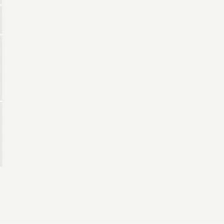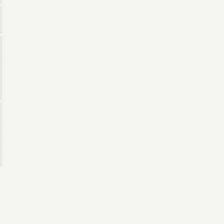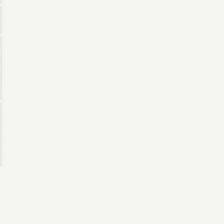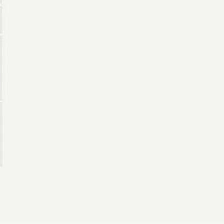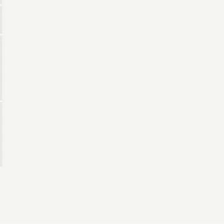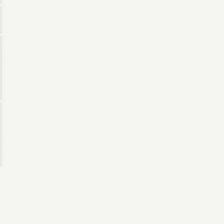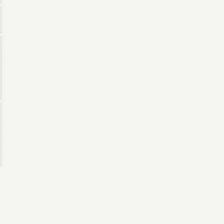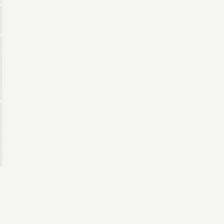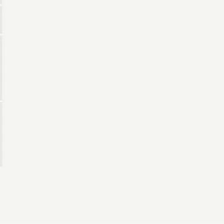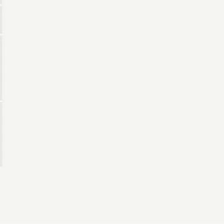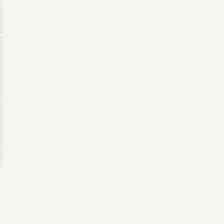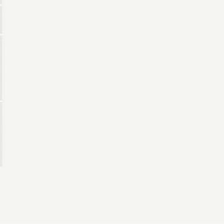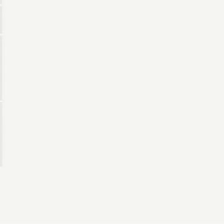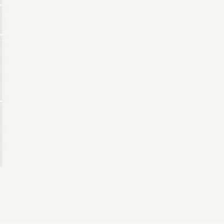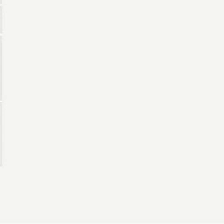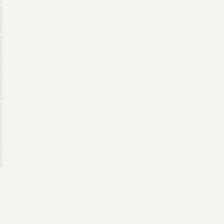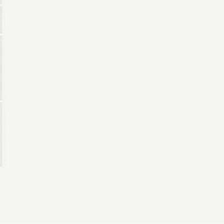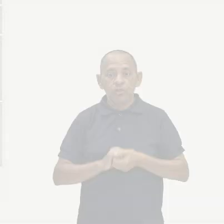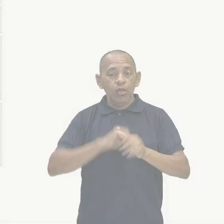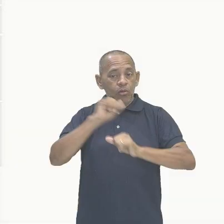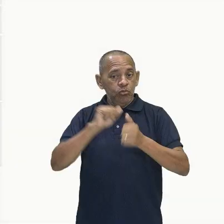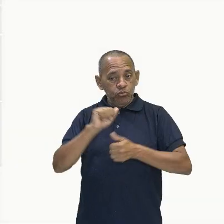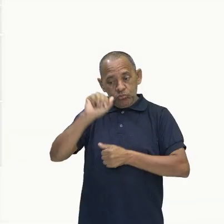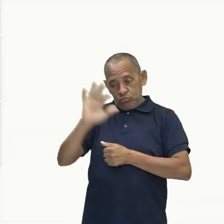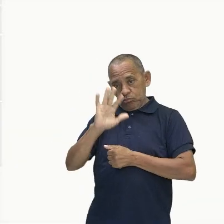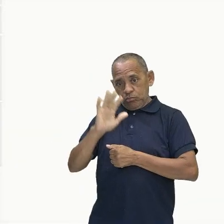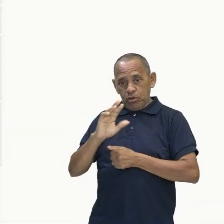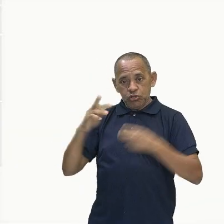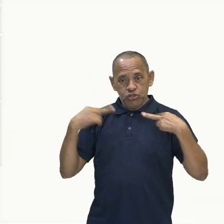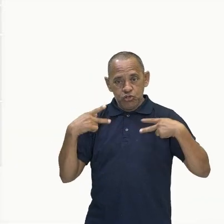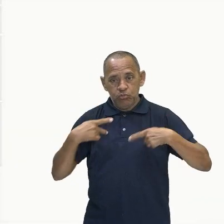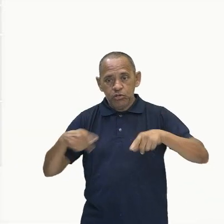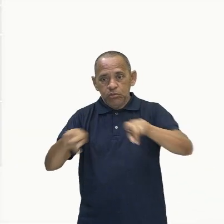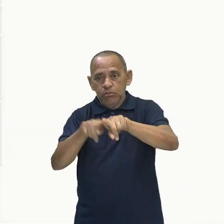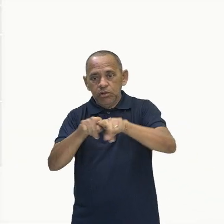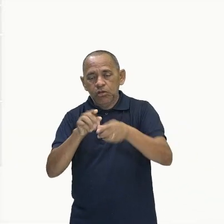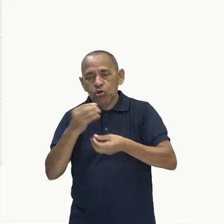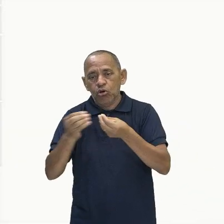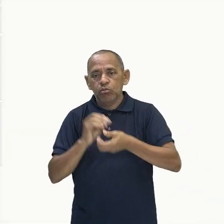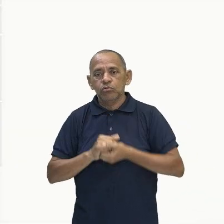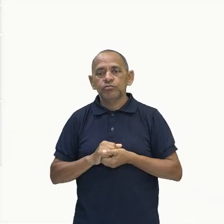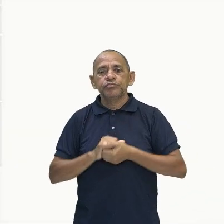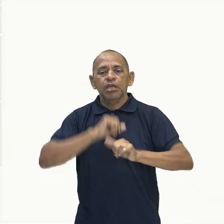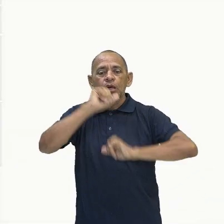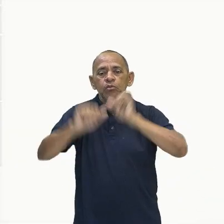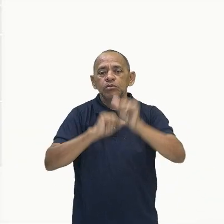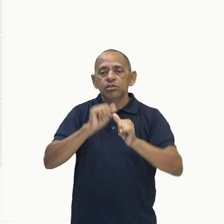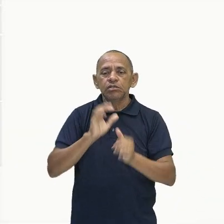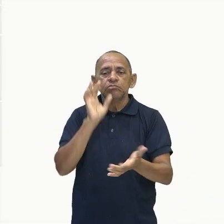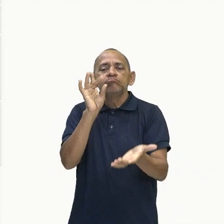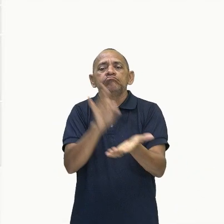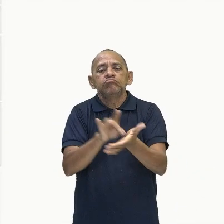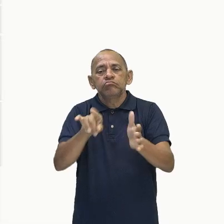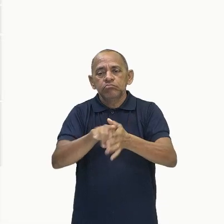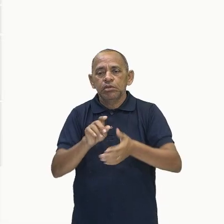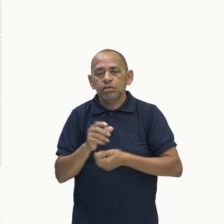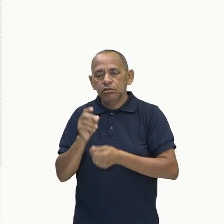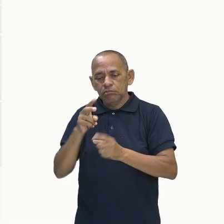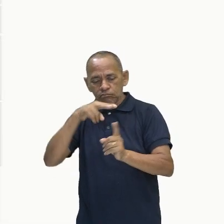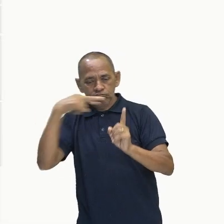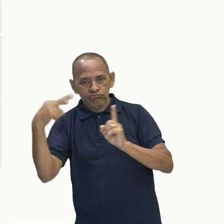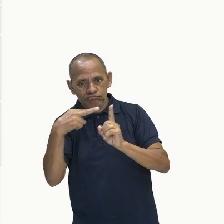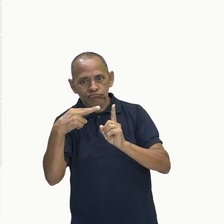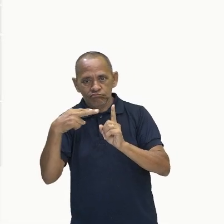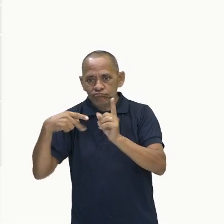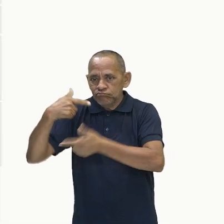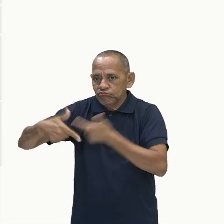que deformou a figura humana. Então, ele traz essa deformação justamente na visão dos operários, no